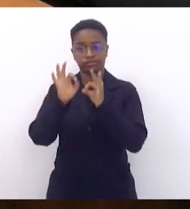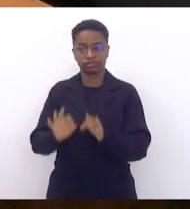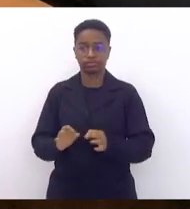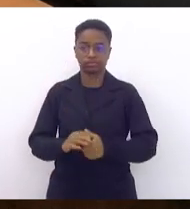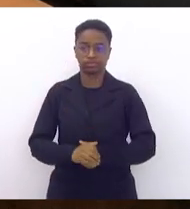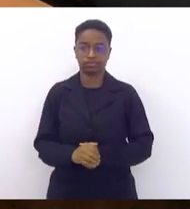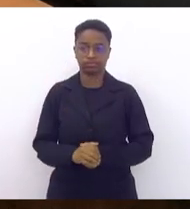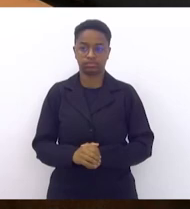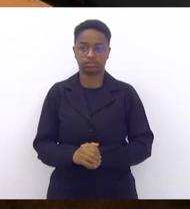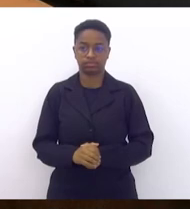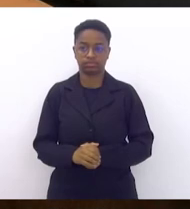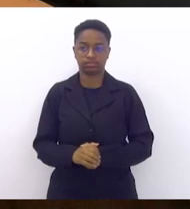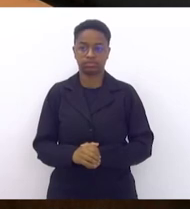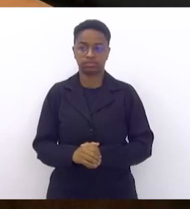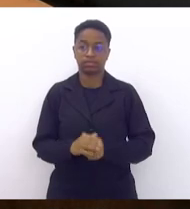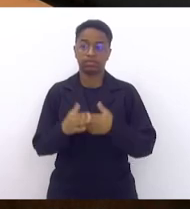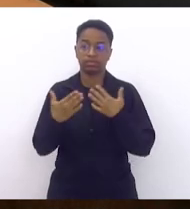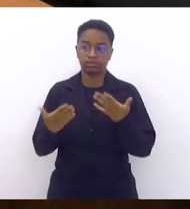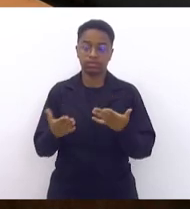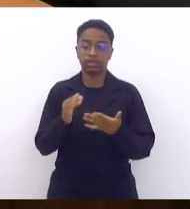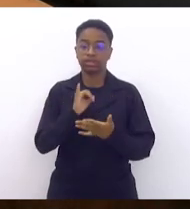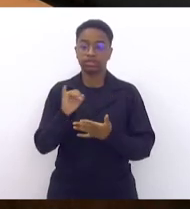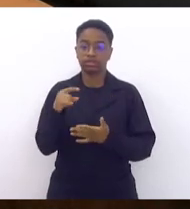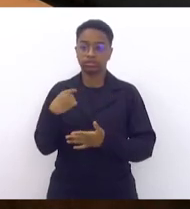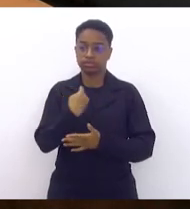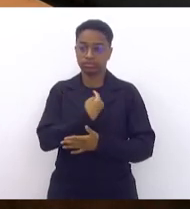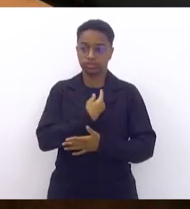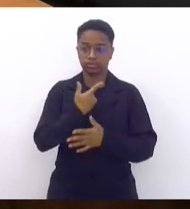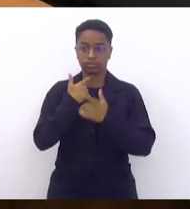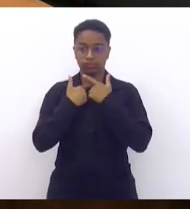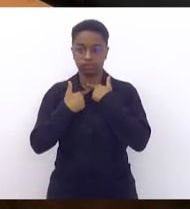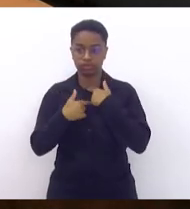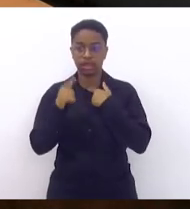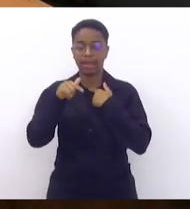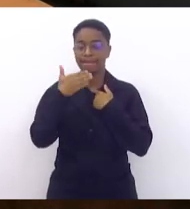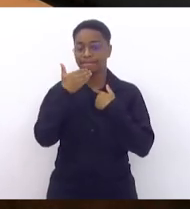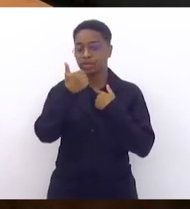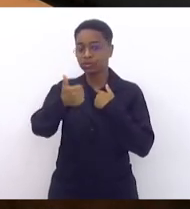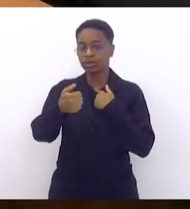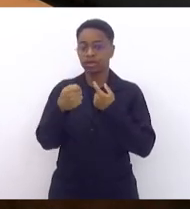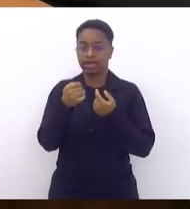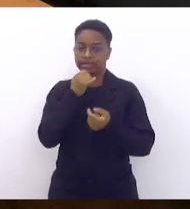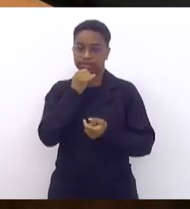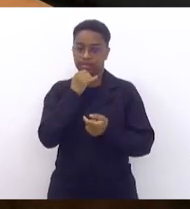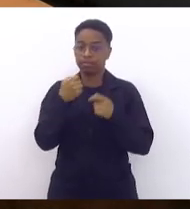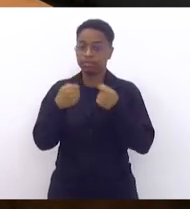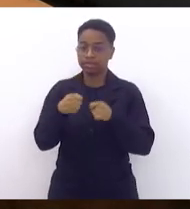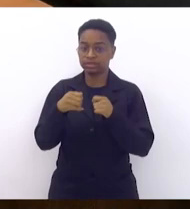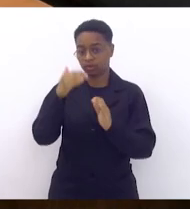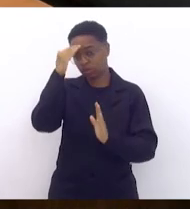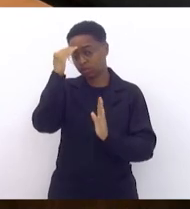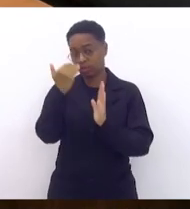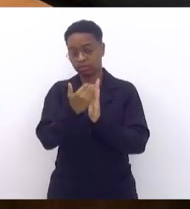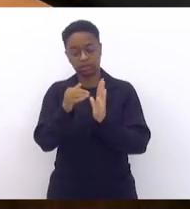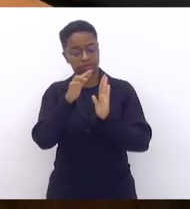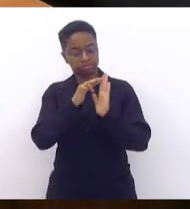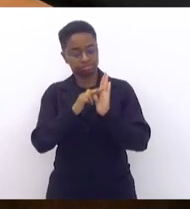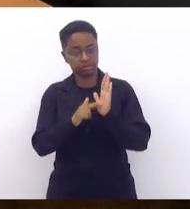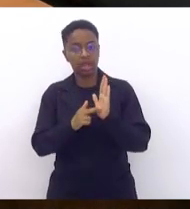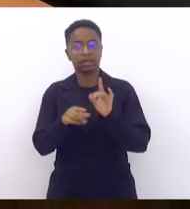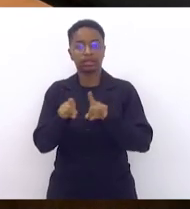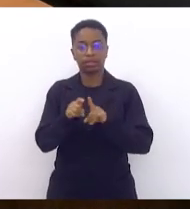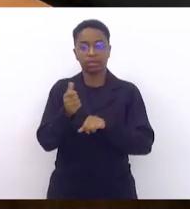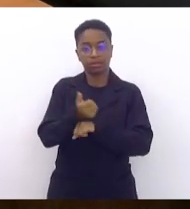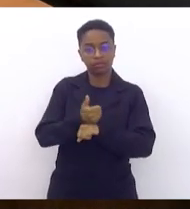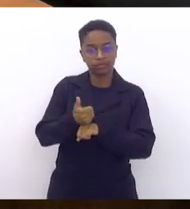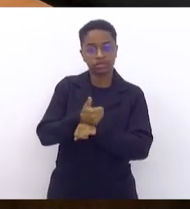receber. Então, quando a gente quer melhorar, dizer, olha, tem que cumprir as condições gerais, os profissionais. Não há